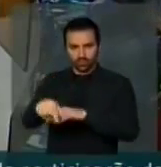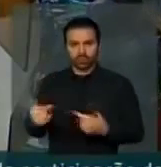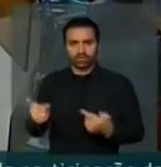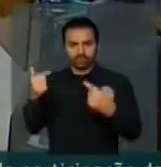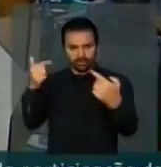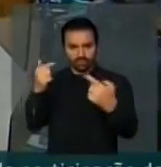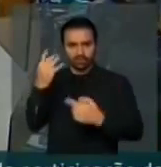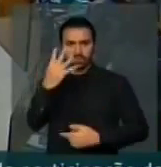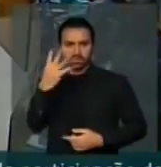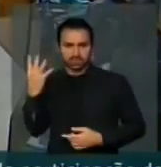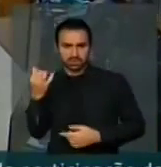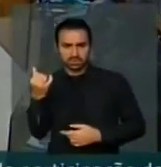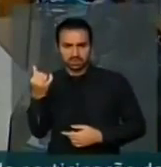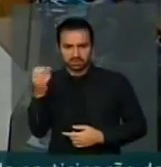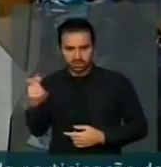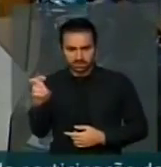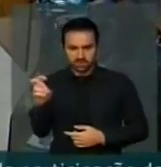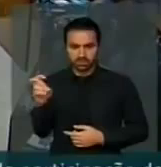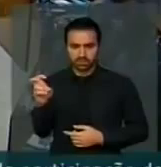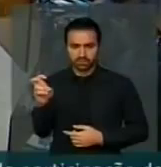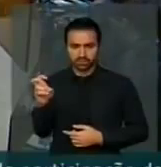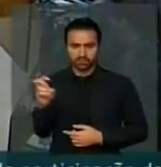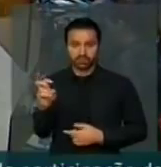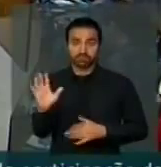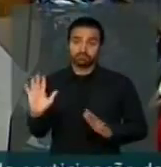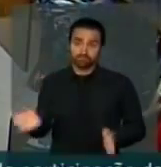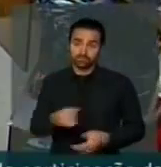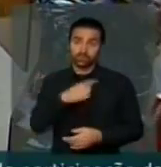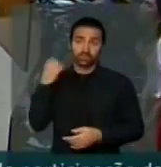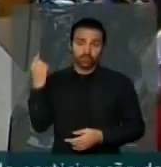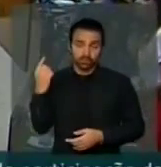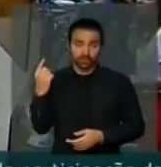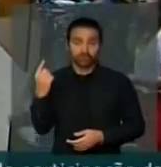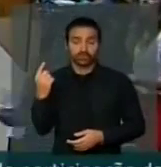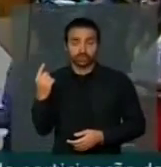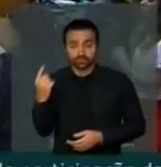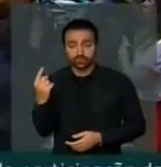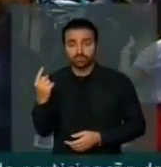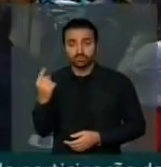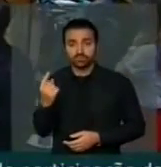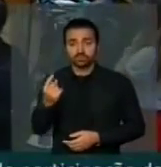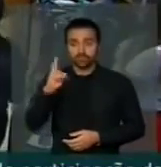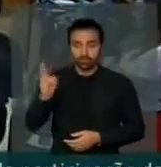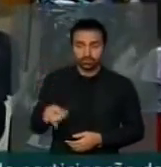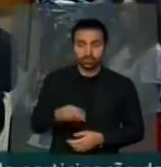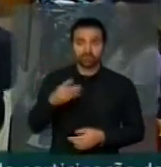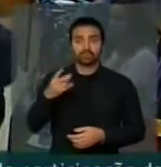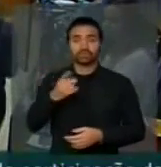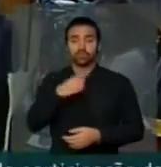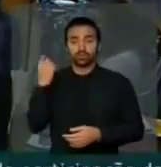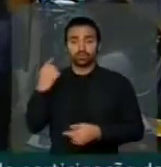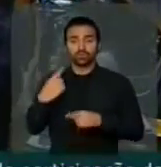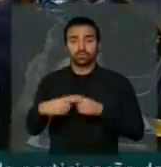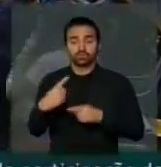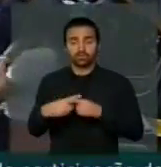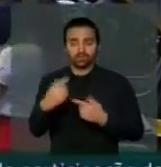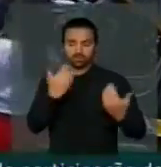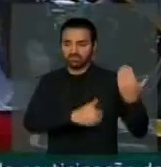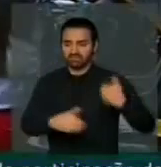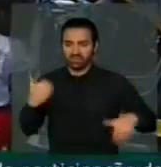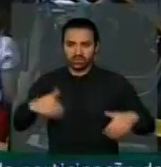de 465 deles morreram em ação e mais 2 mil morreram em decorrência de ferimentos de